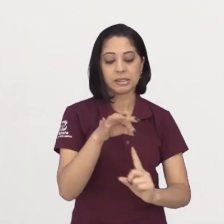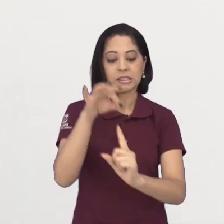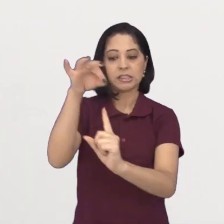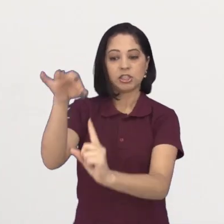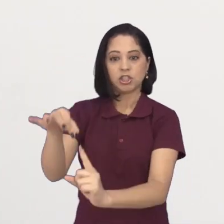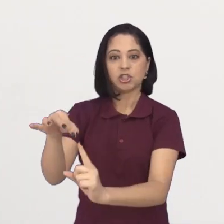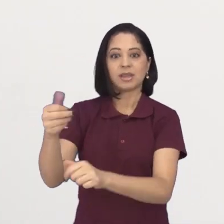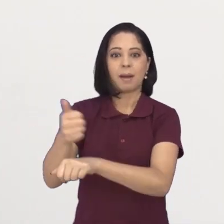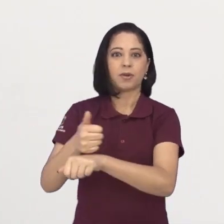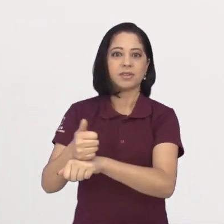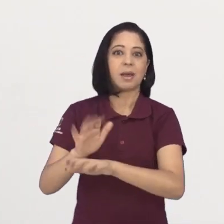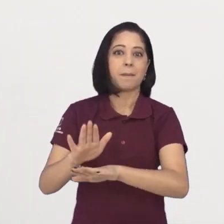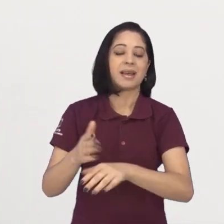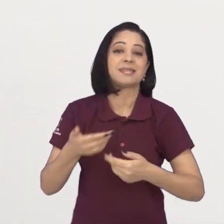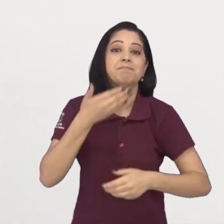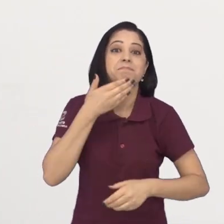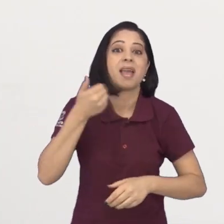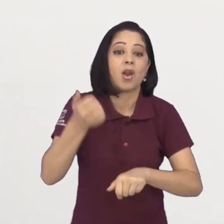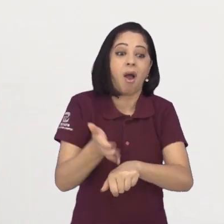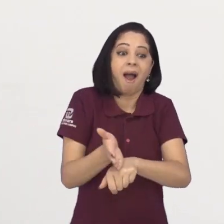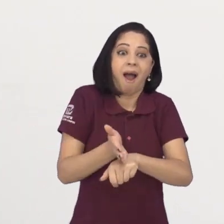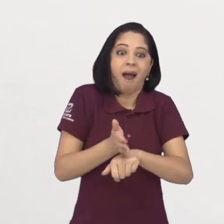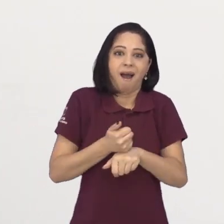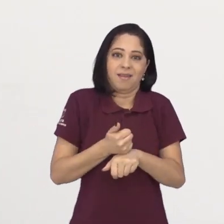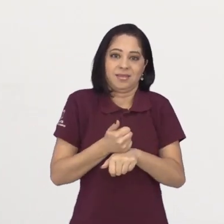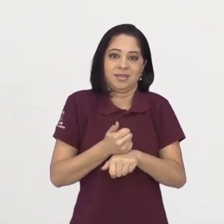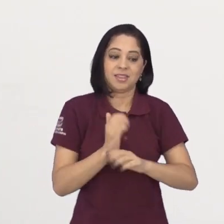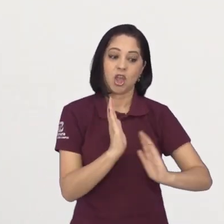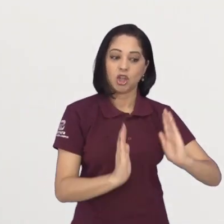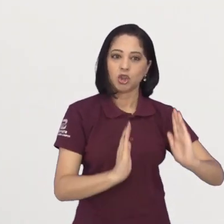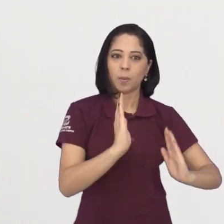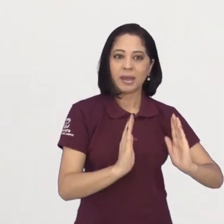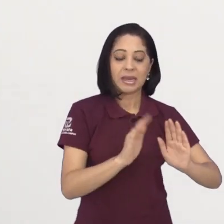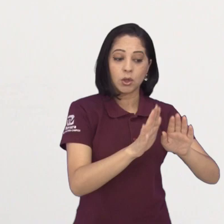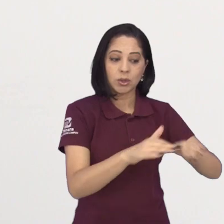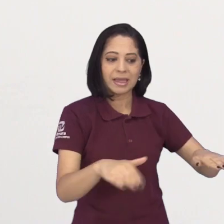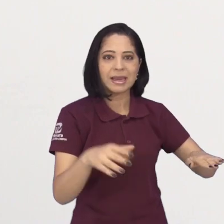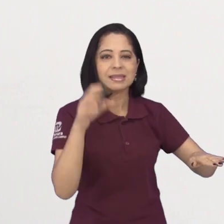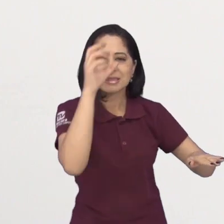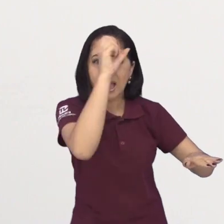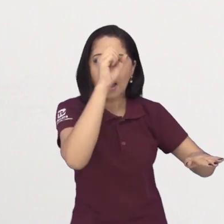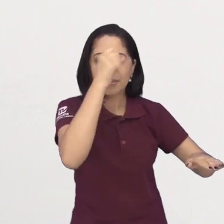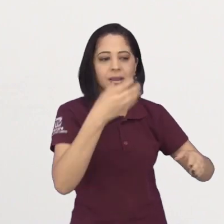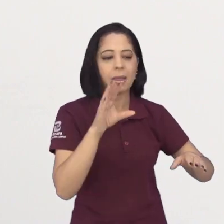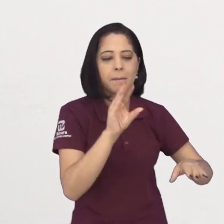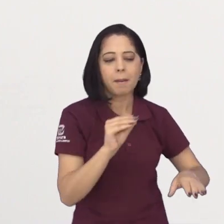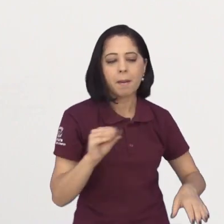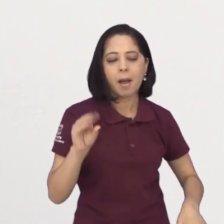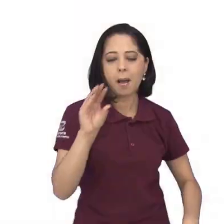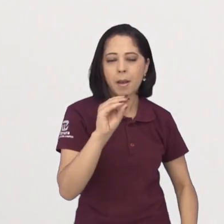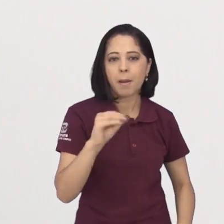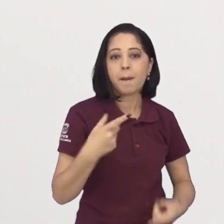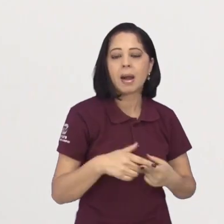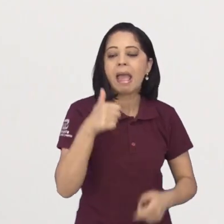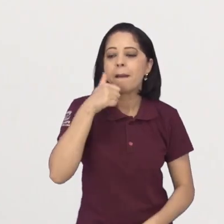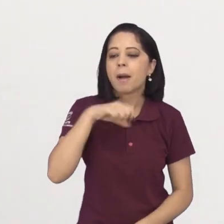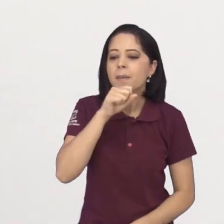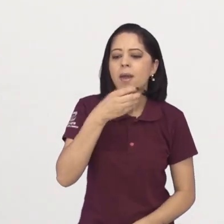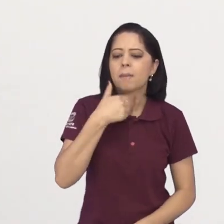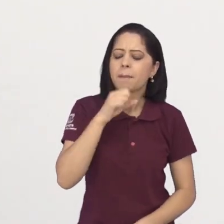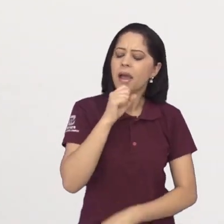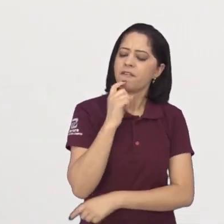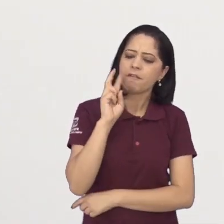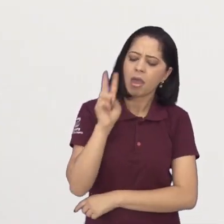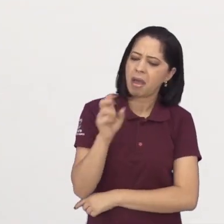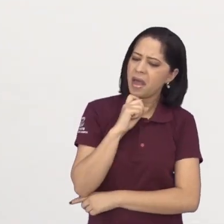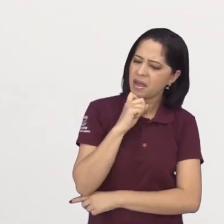encaminhar para um profissional. Mas o ideal é antes disso, né? Durante a fase de aquisição de linguagem. Os pais dessas